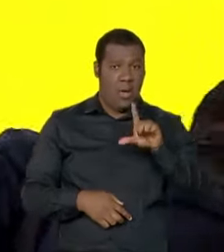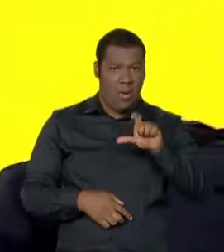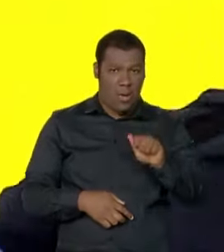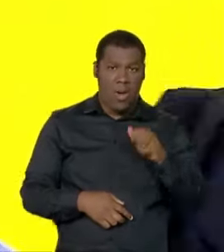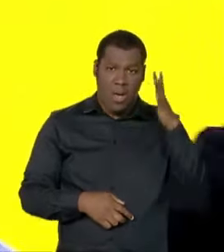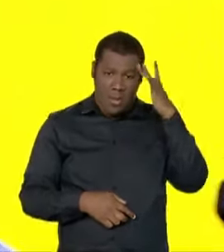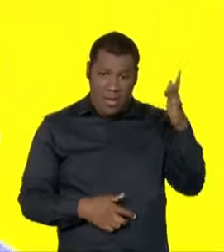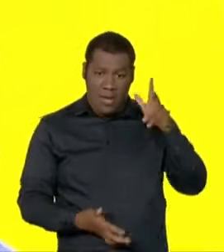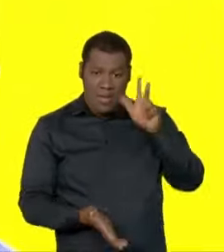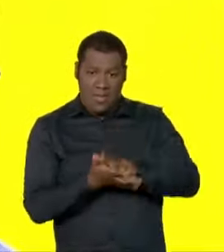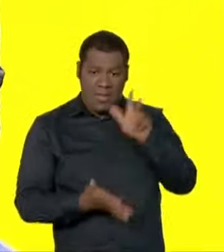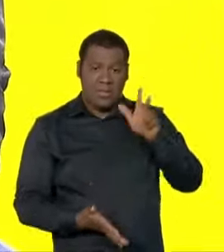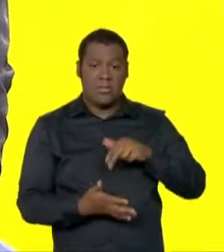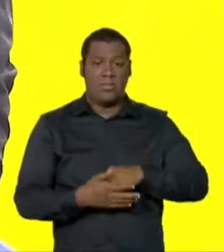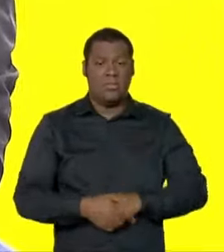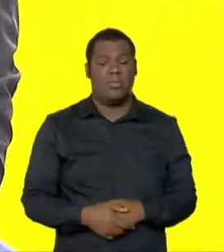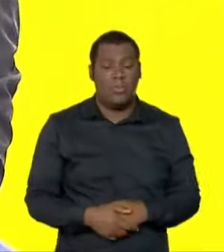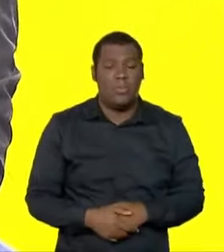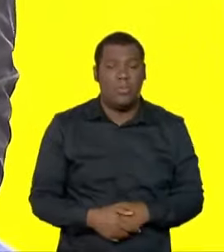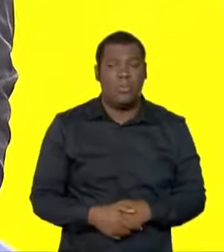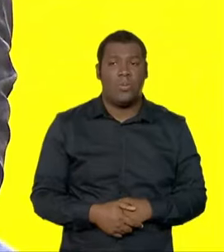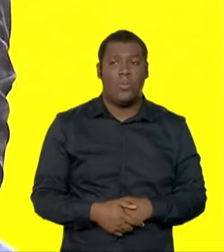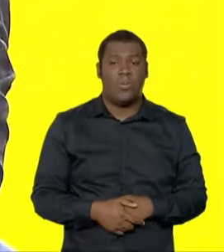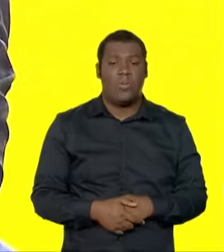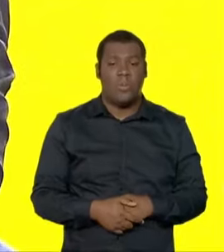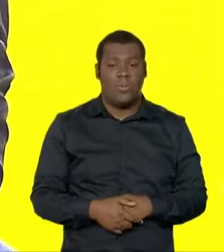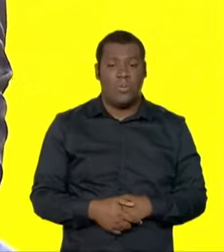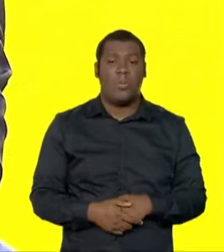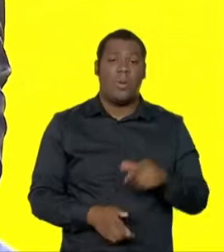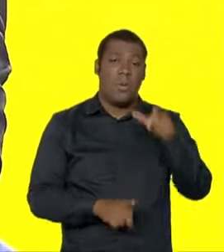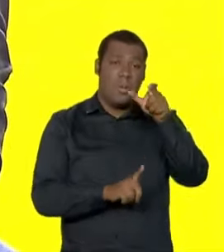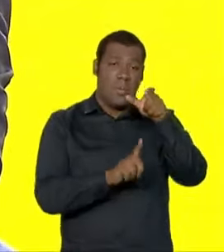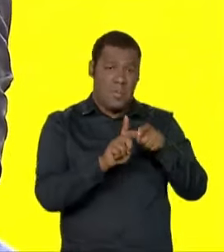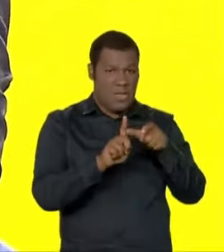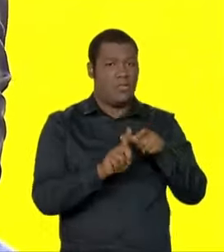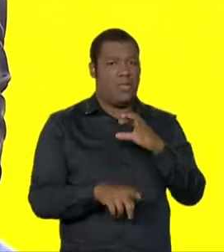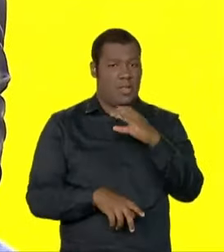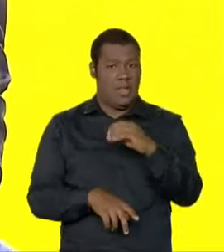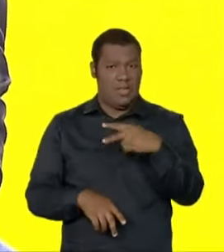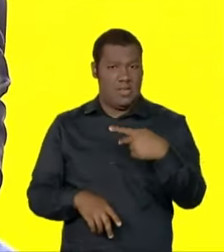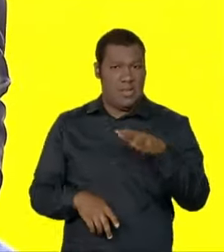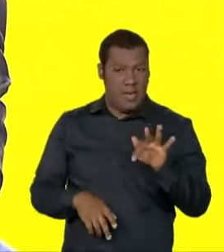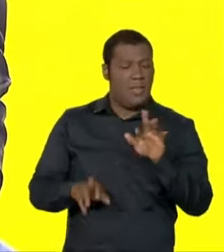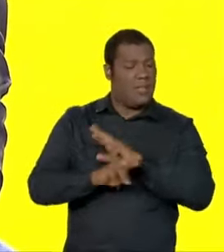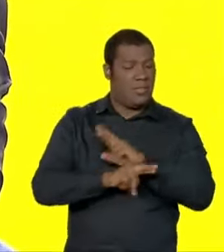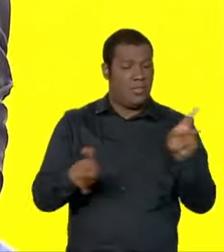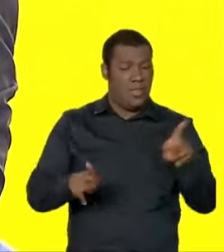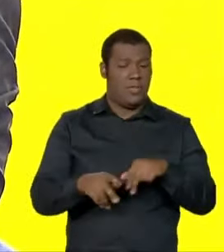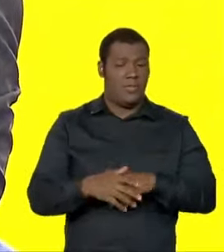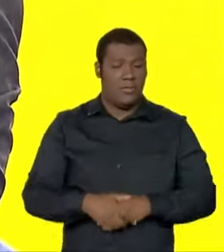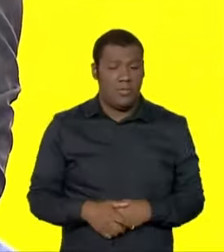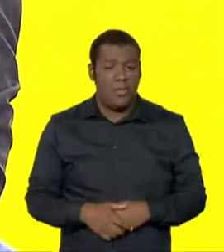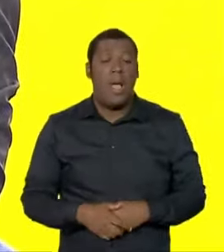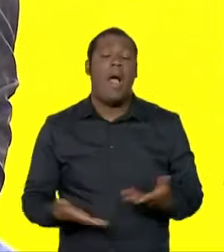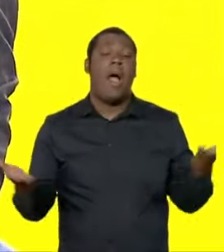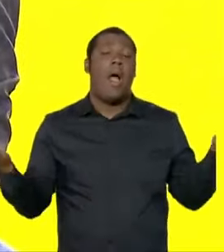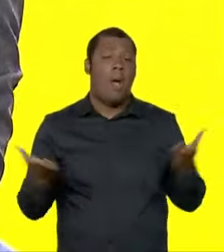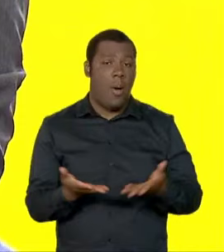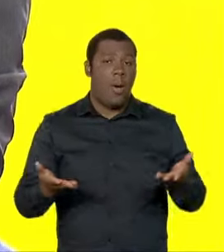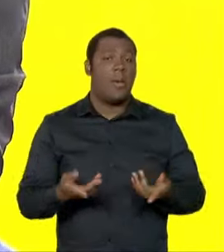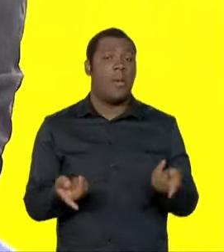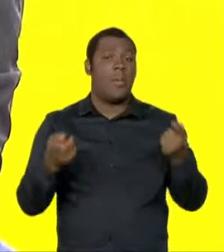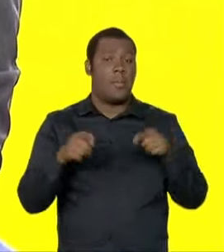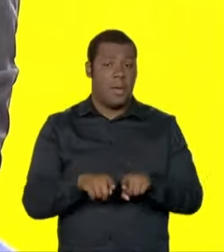haver, ao mesmo tempo, muita gente, porque diferente do desenrola da pessoa física, nesse caso nós temos um grande aliado, são